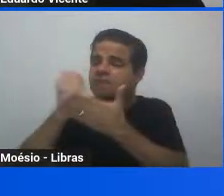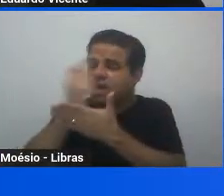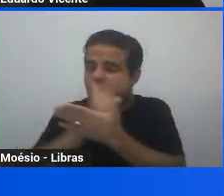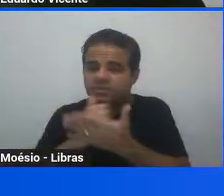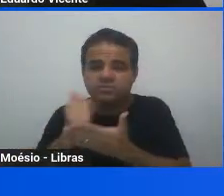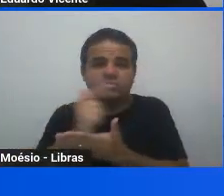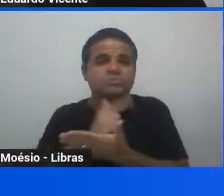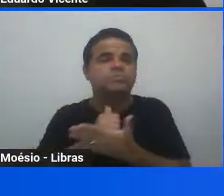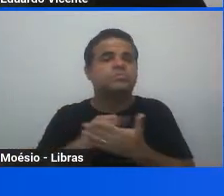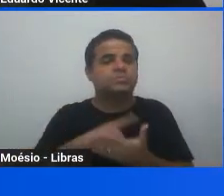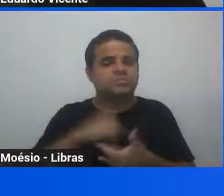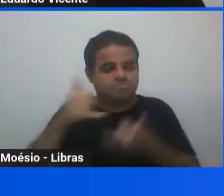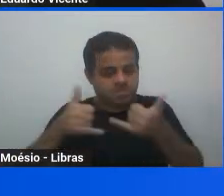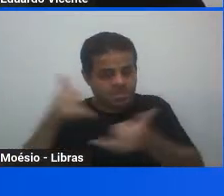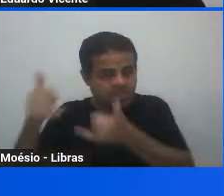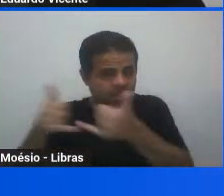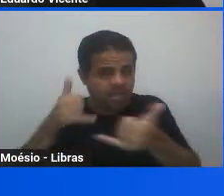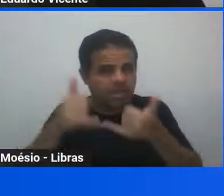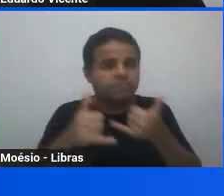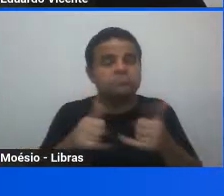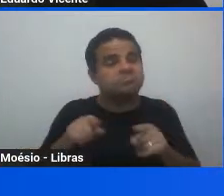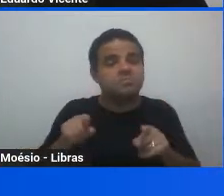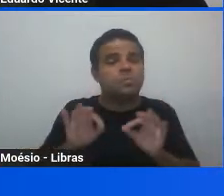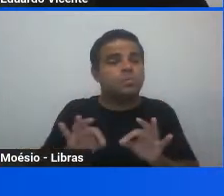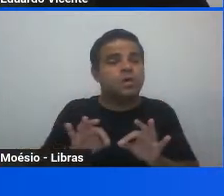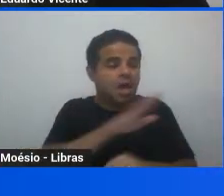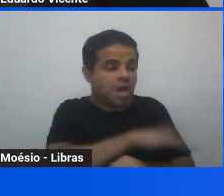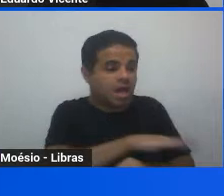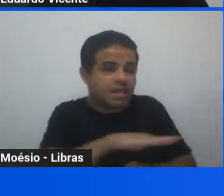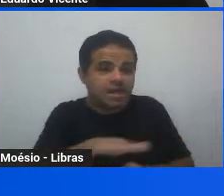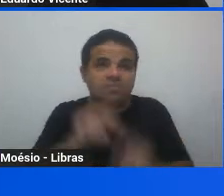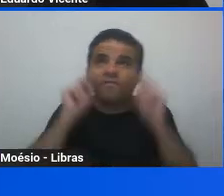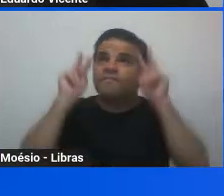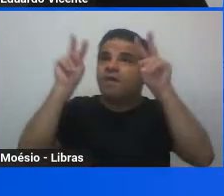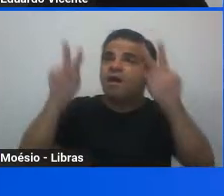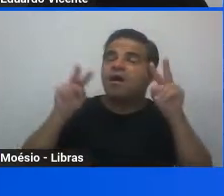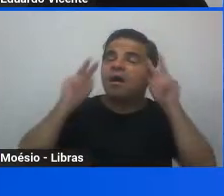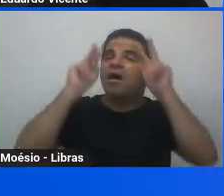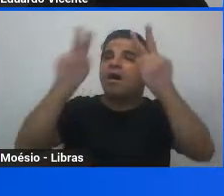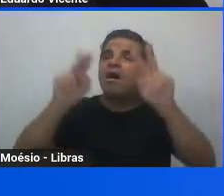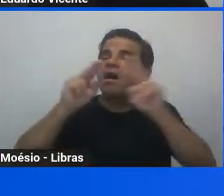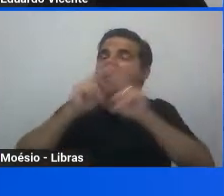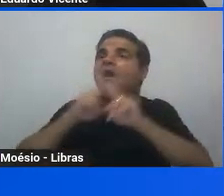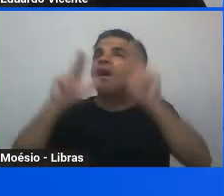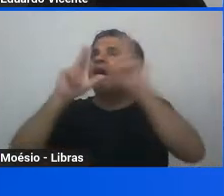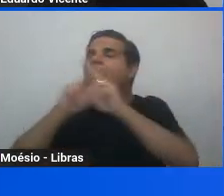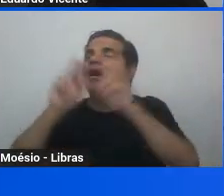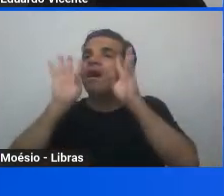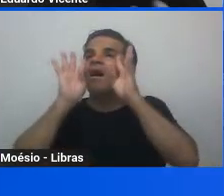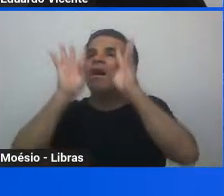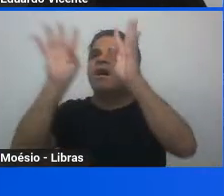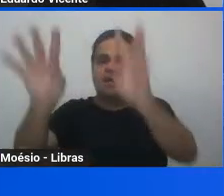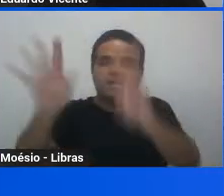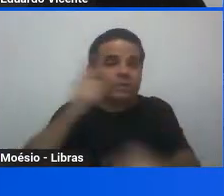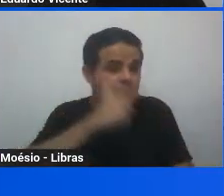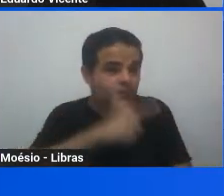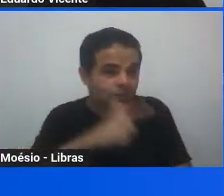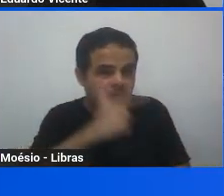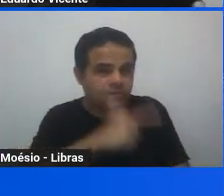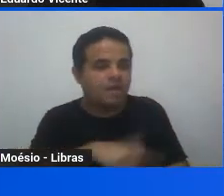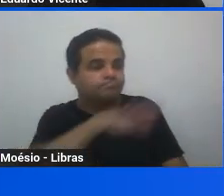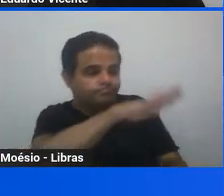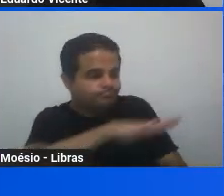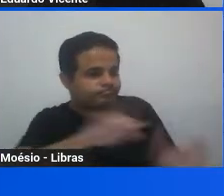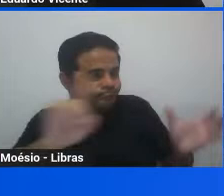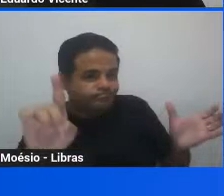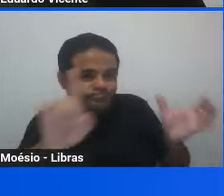Tem alguns brinquedos. Isso faz com que ele interta, né? Acaba ficando intertido e aí a gente acaba ambientando ele